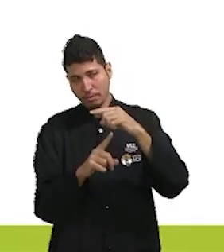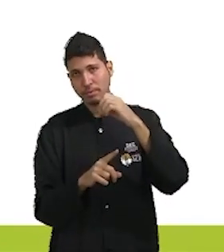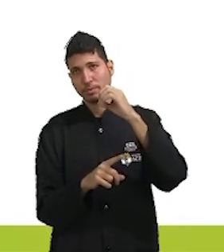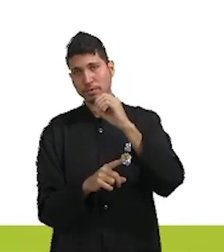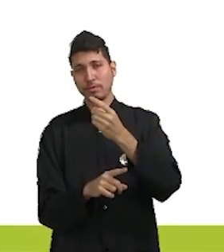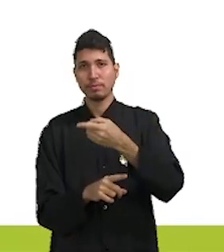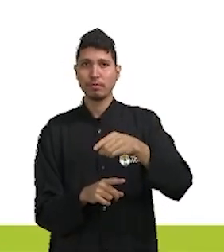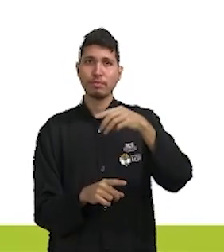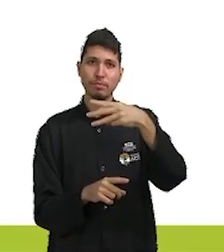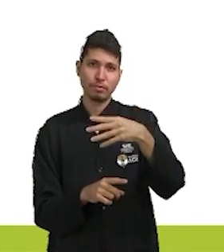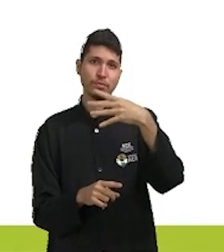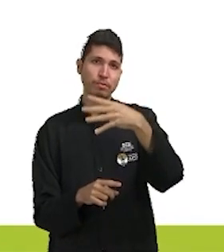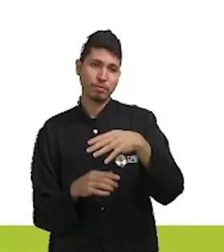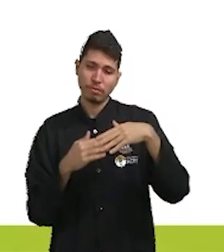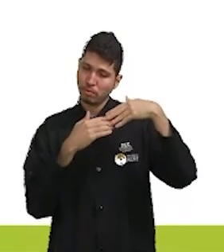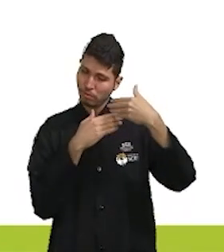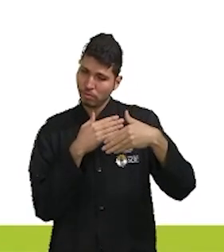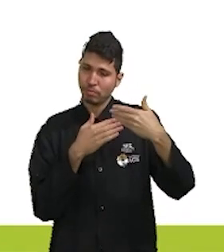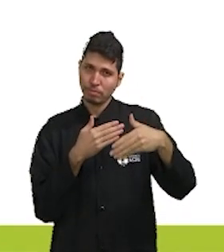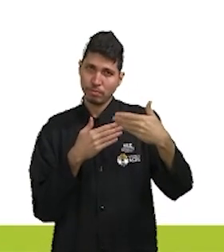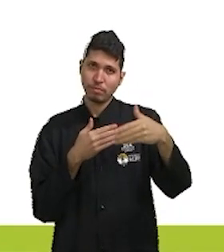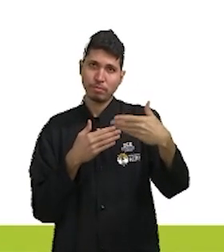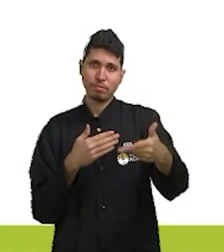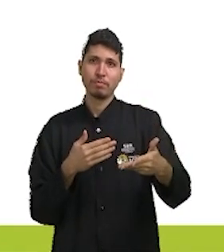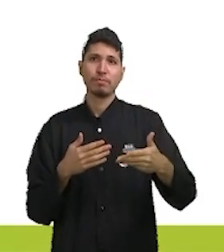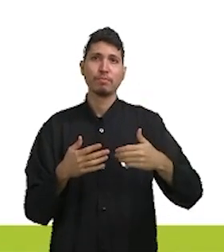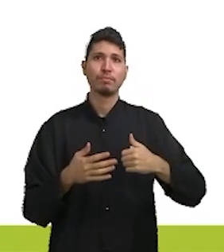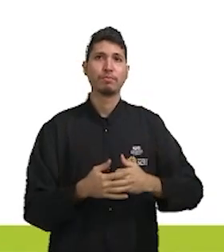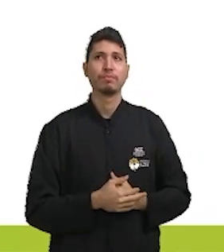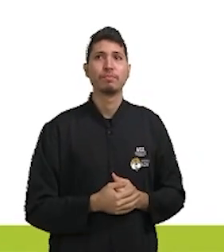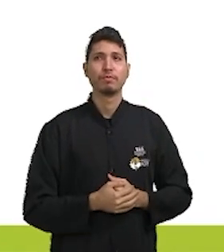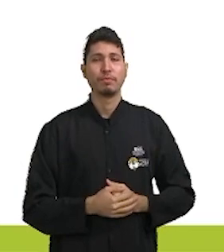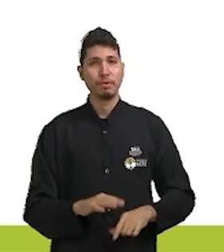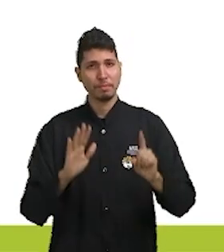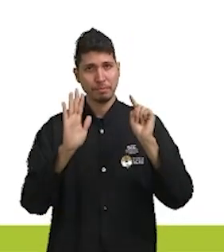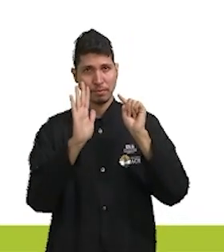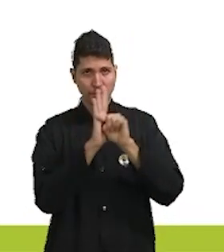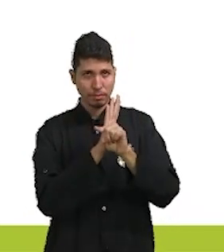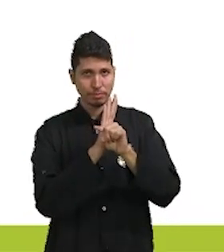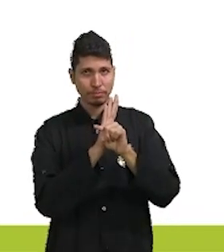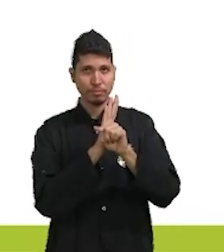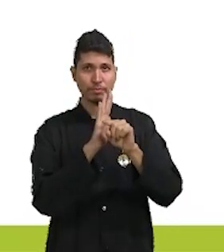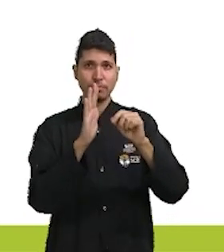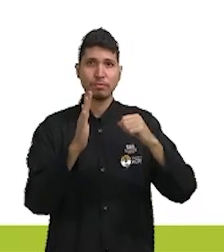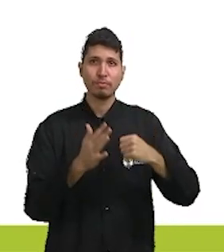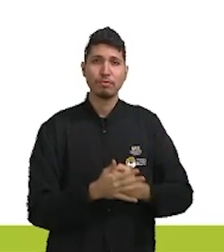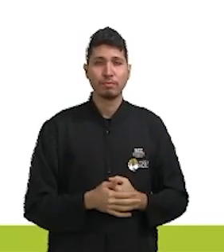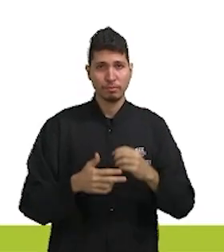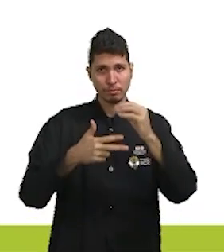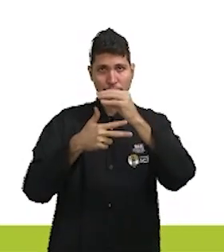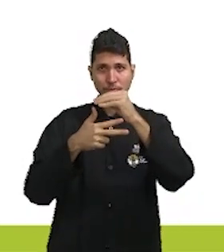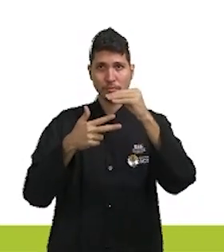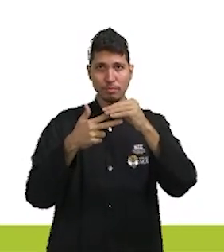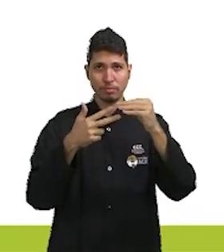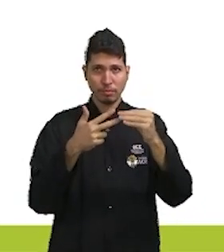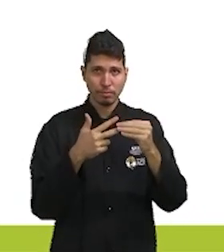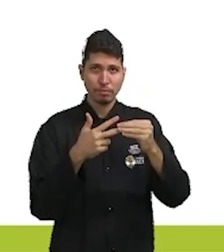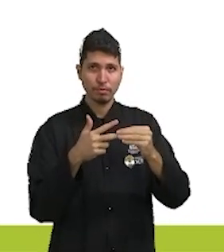assim por diante. Agora vamos analisar uma questão do